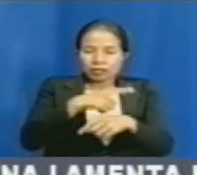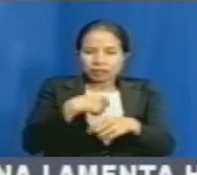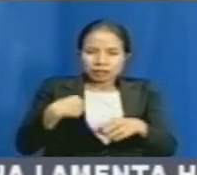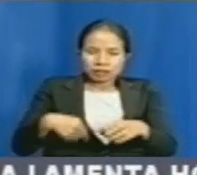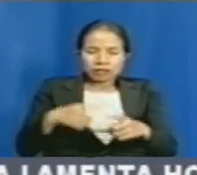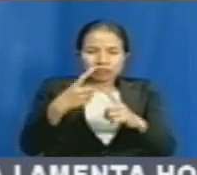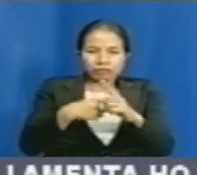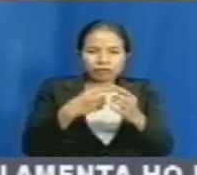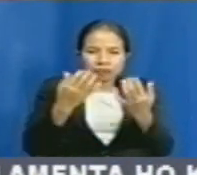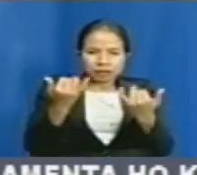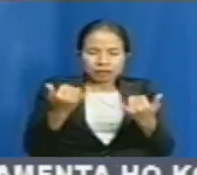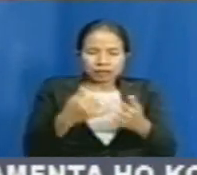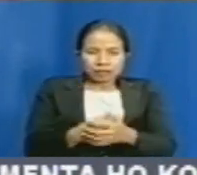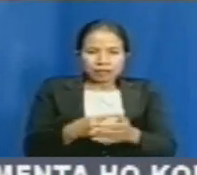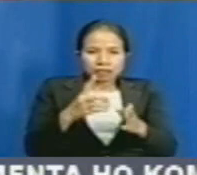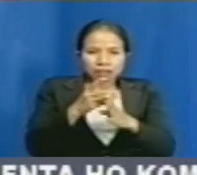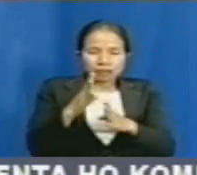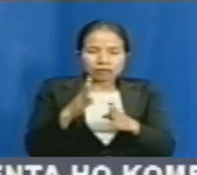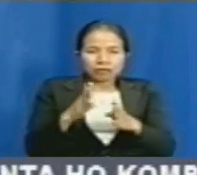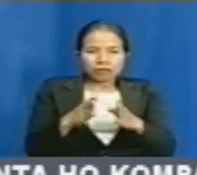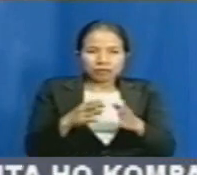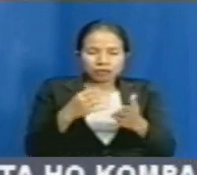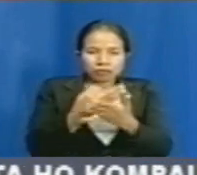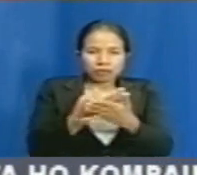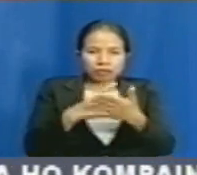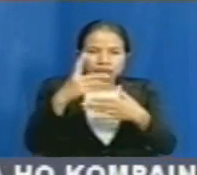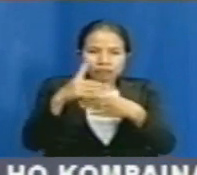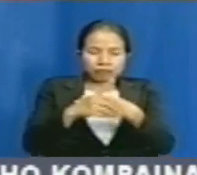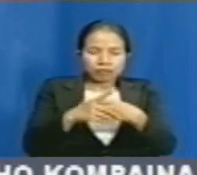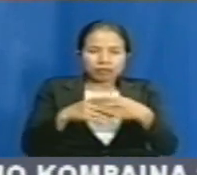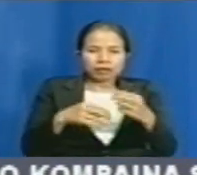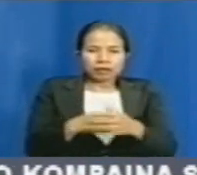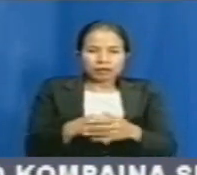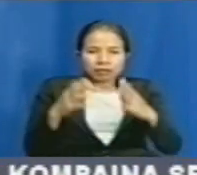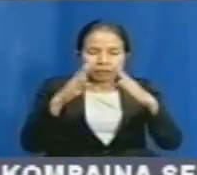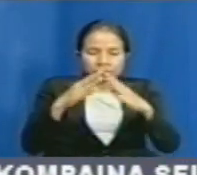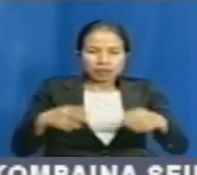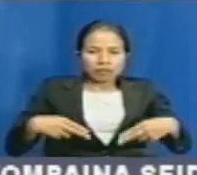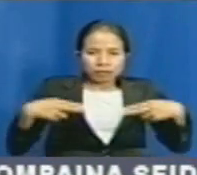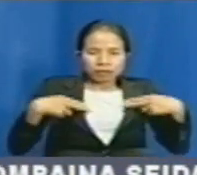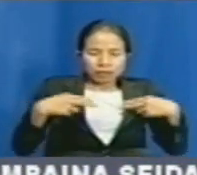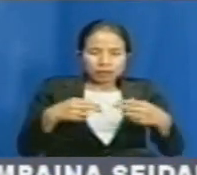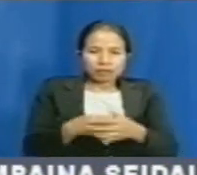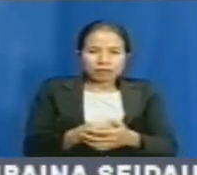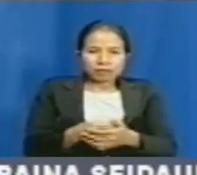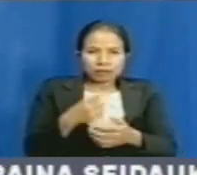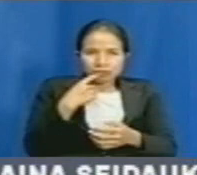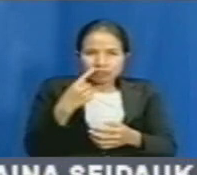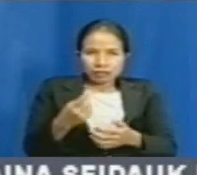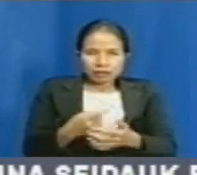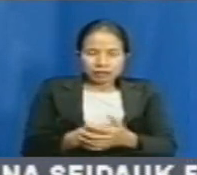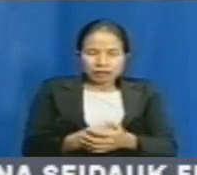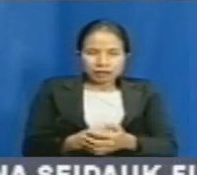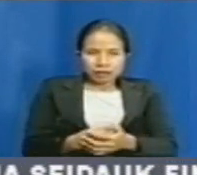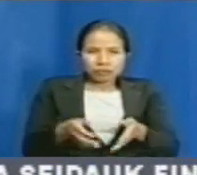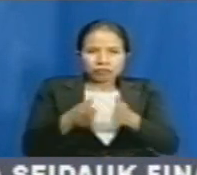ia fulang ne. Diretor Eksekutivo Fundo Desenvolvimento Capital Humano, Cristóvão dos Reis, afirma